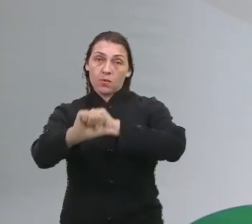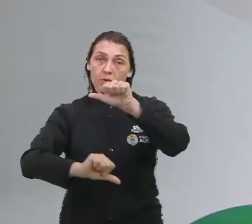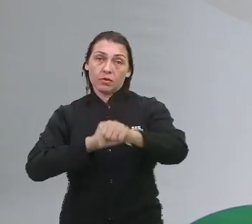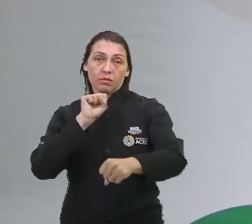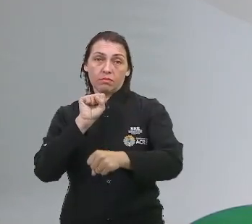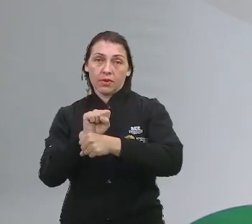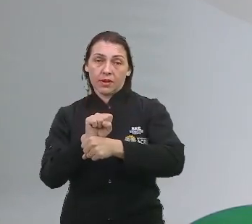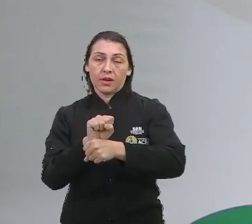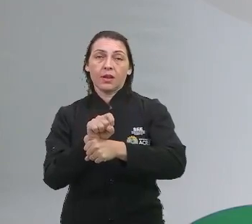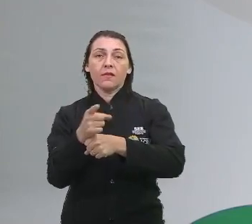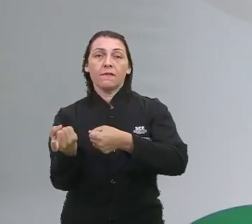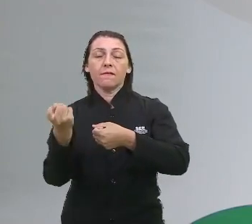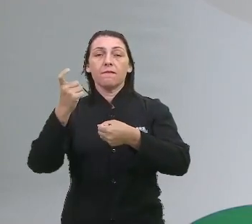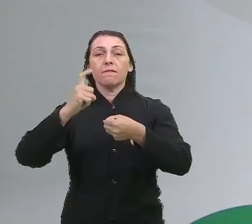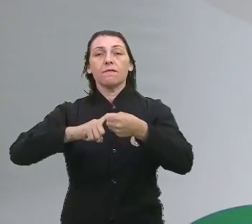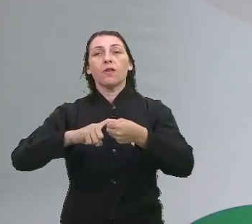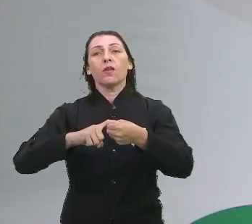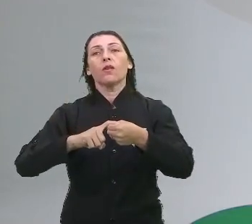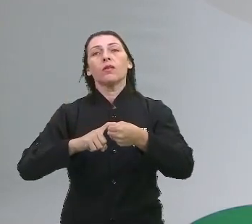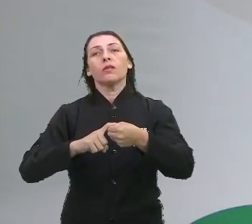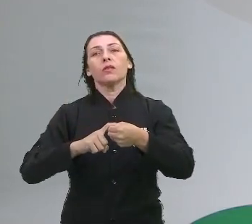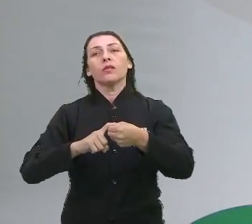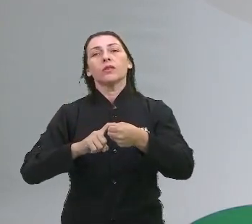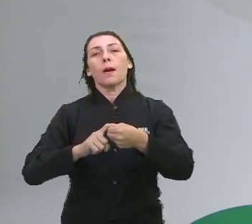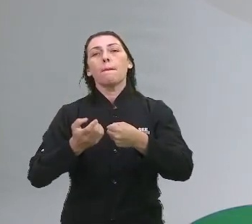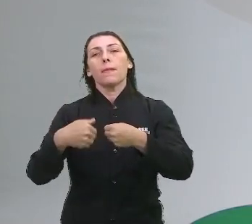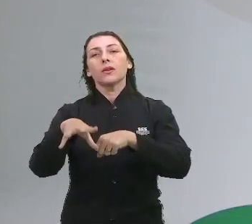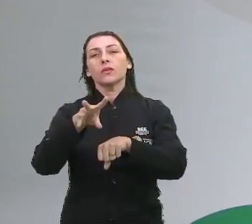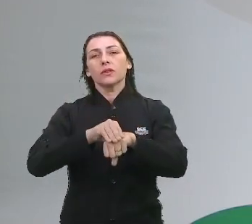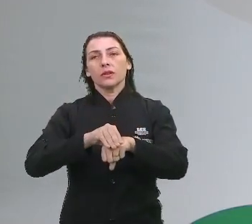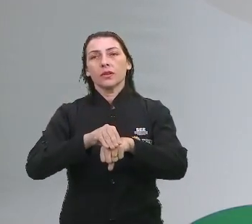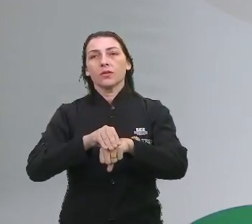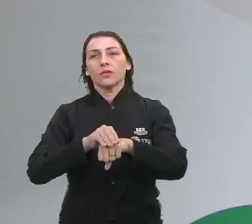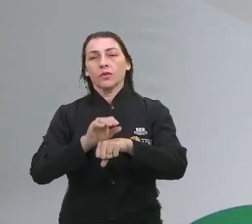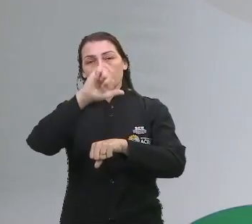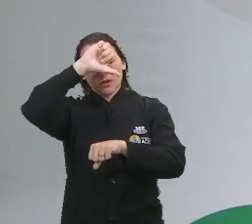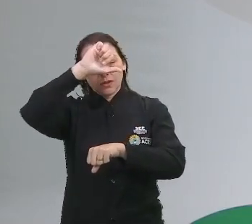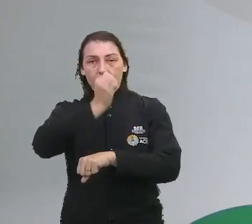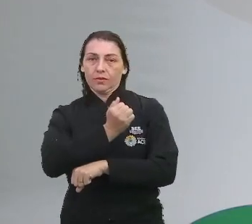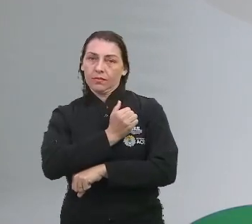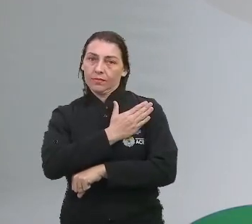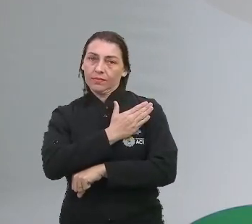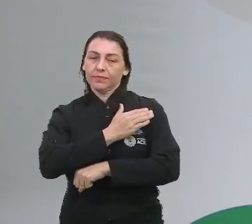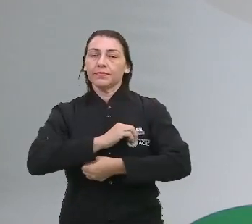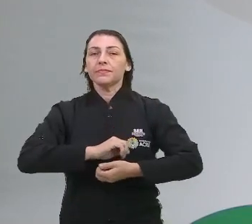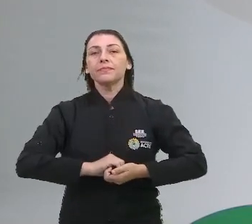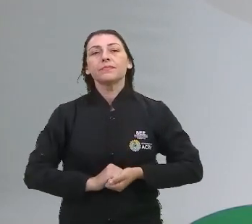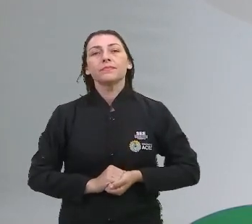dar uma pausa e volta com um pouco mais de conhecimento acerca dos estereótipos e preconceitos.